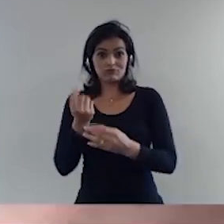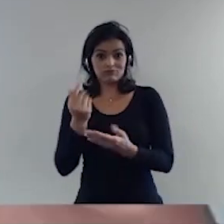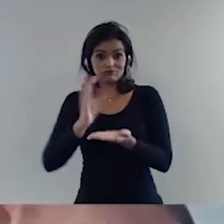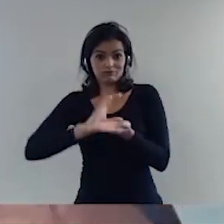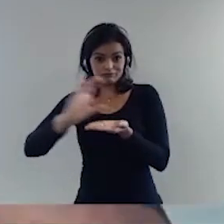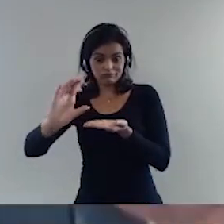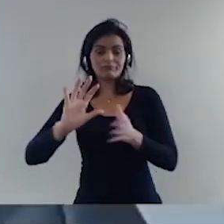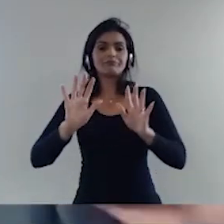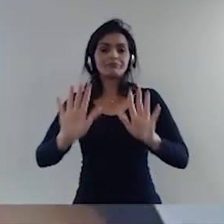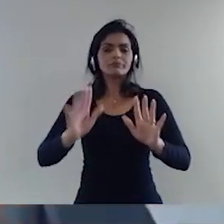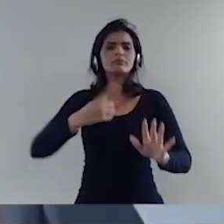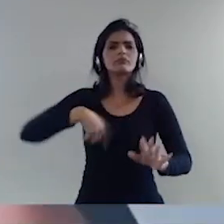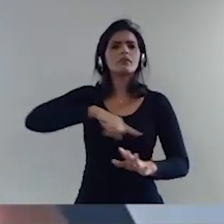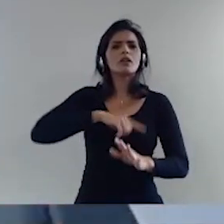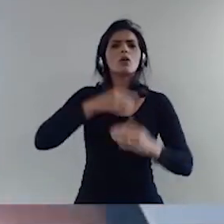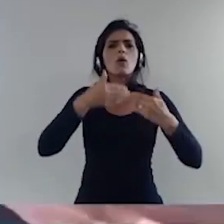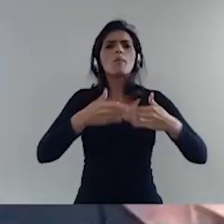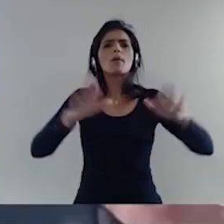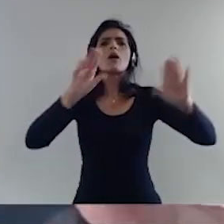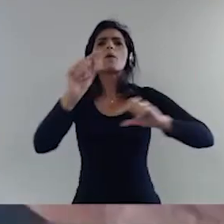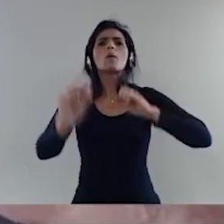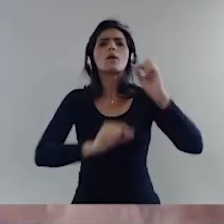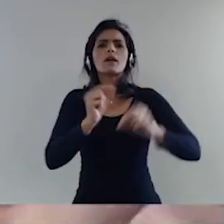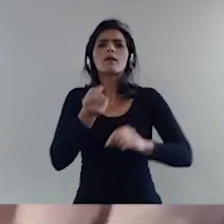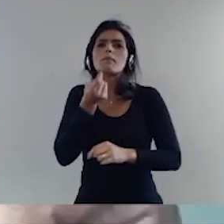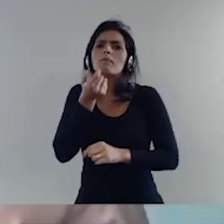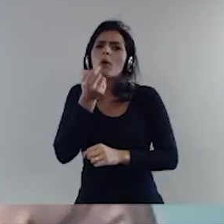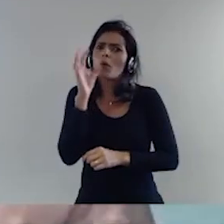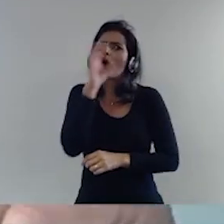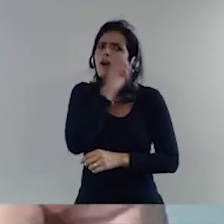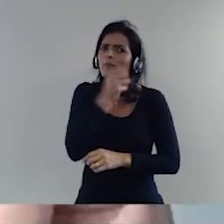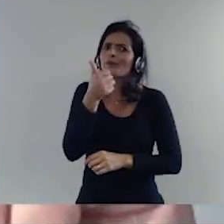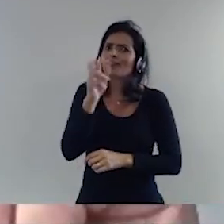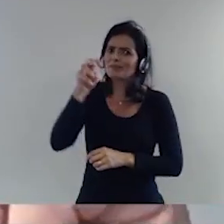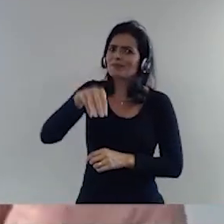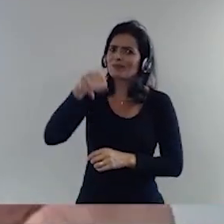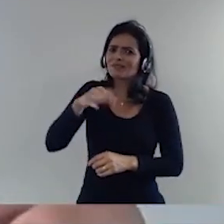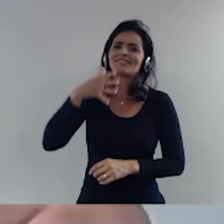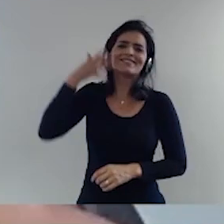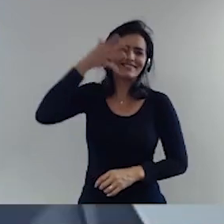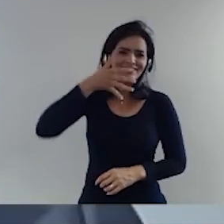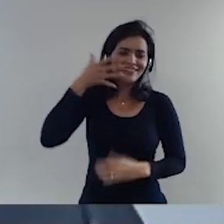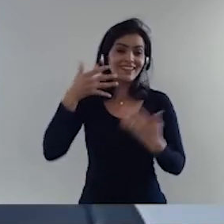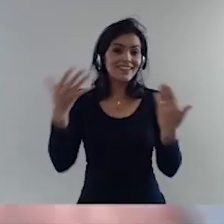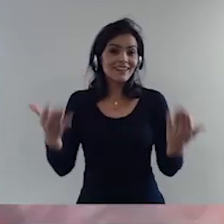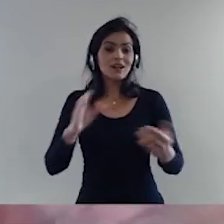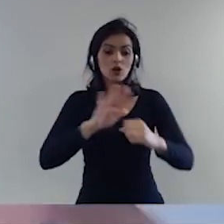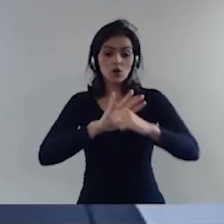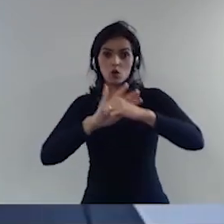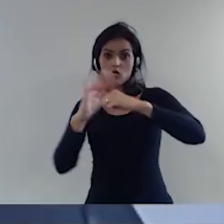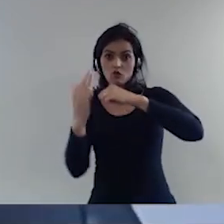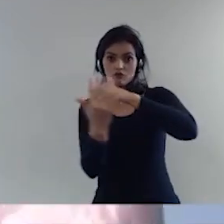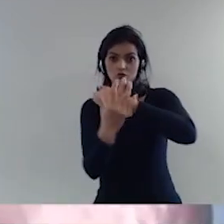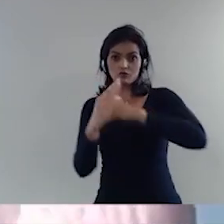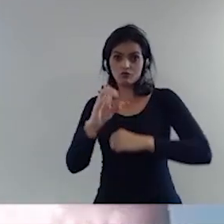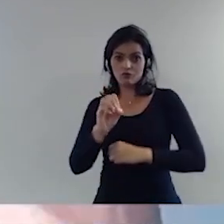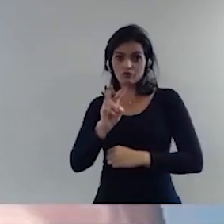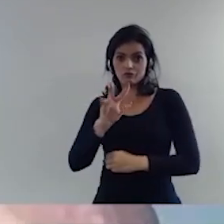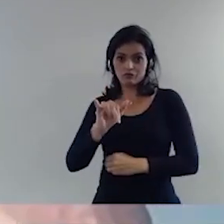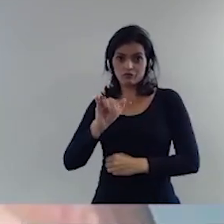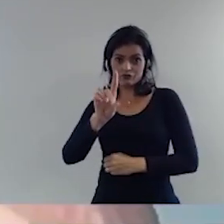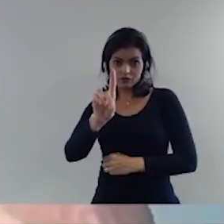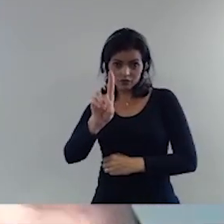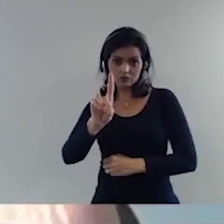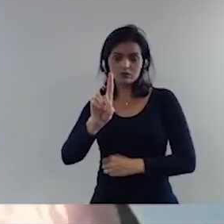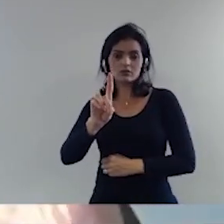precisa começar a introduzir, porque são poucos minutos, a questão da Covid, desta pandemia que a